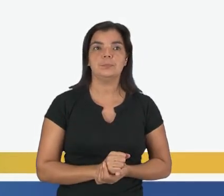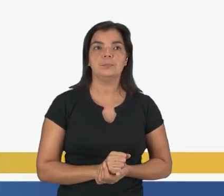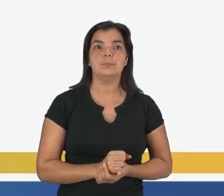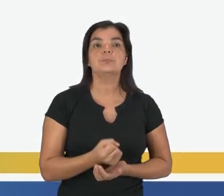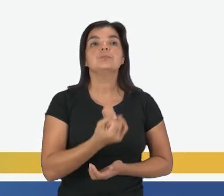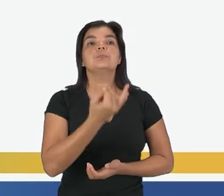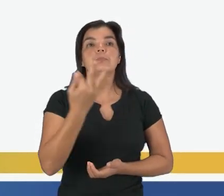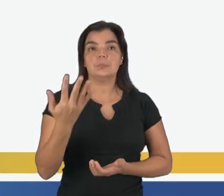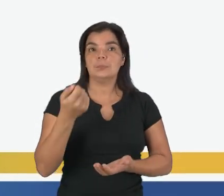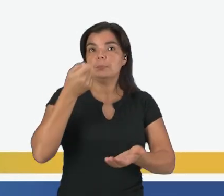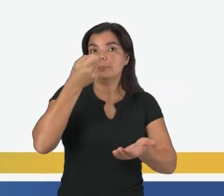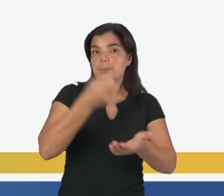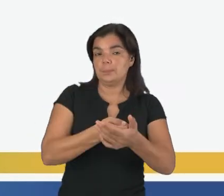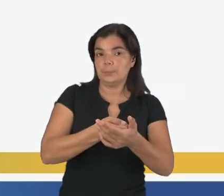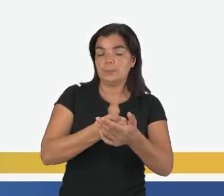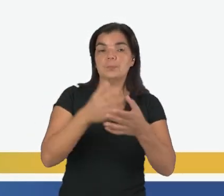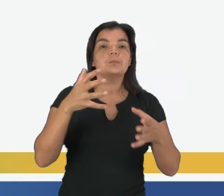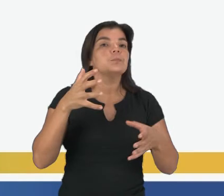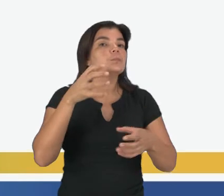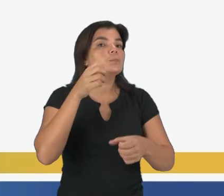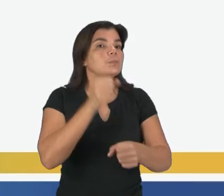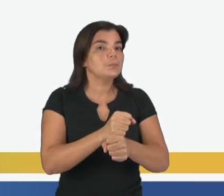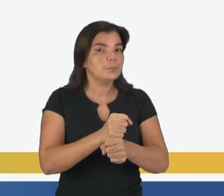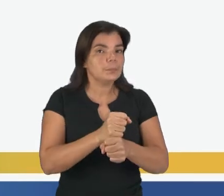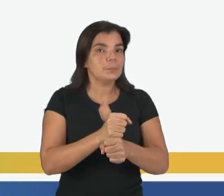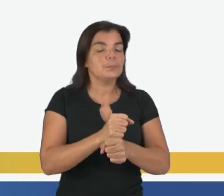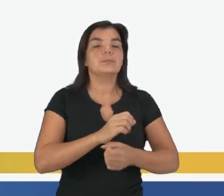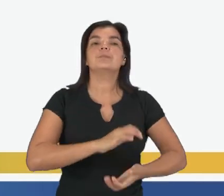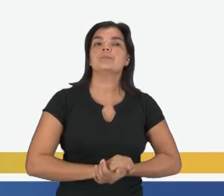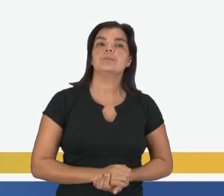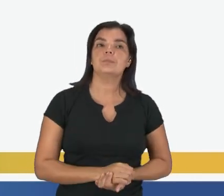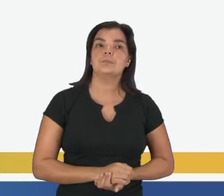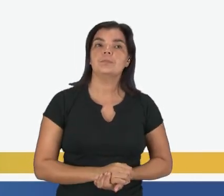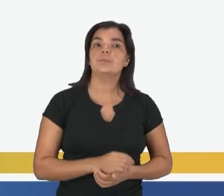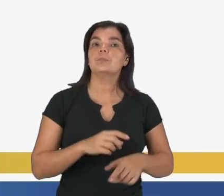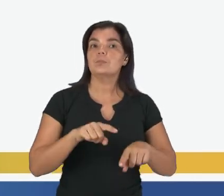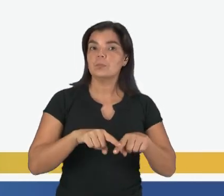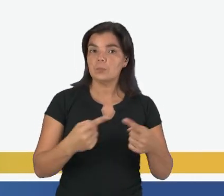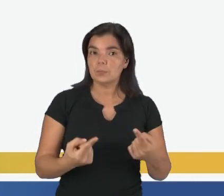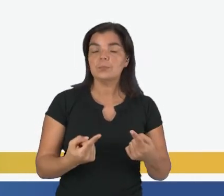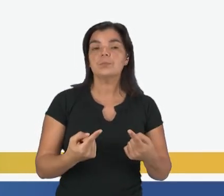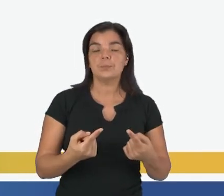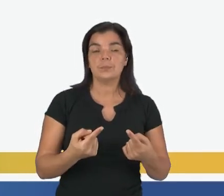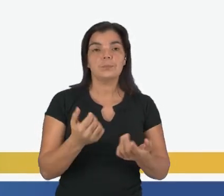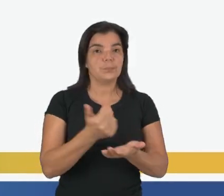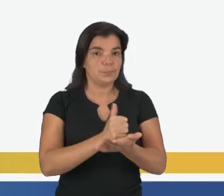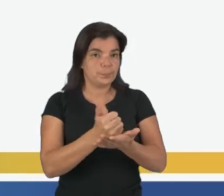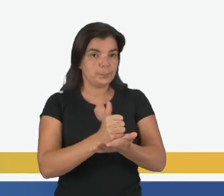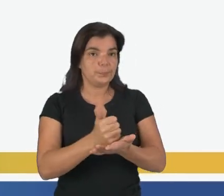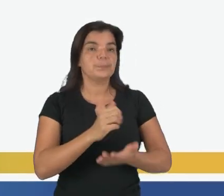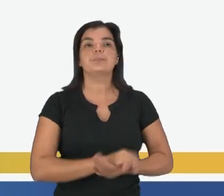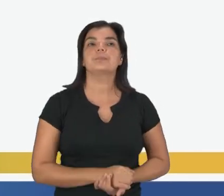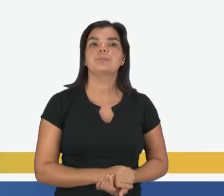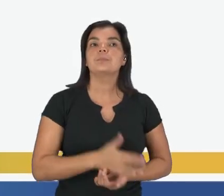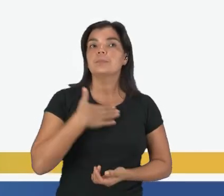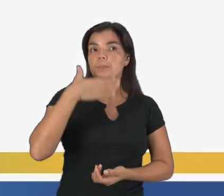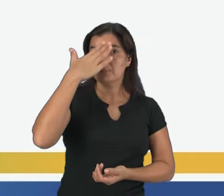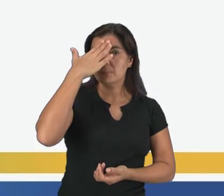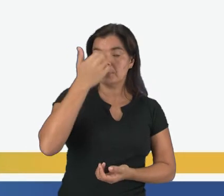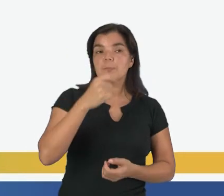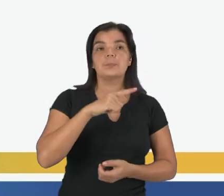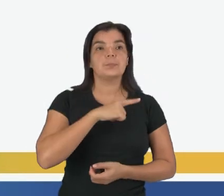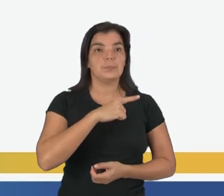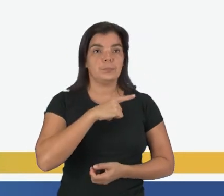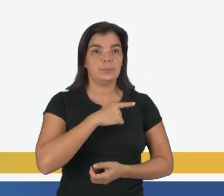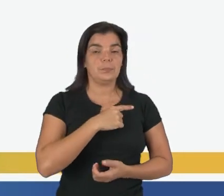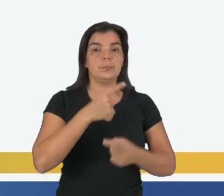situação? Quanto ele pagou no total por essa compra? Para eu saber, eu vou